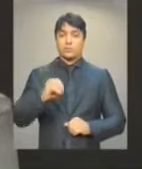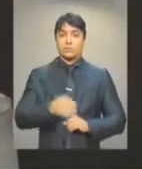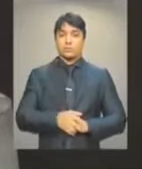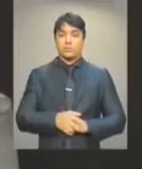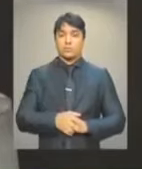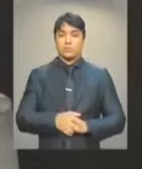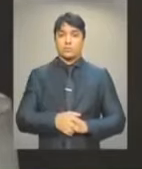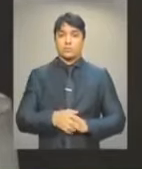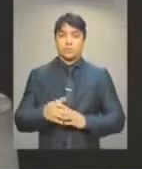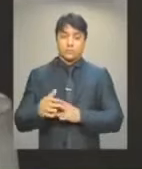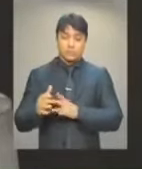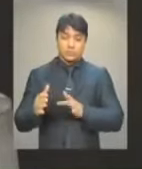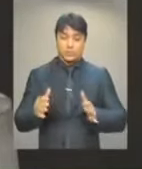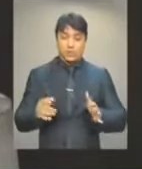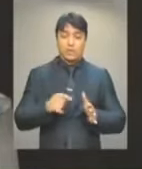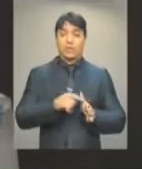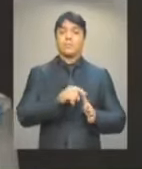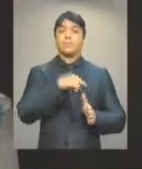até sua passagem,